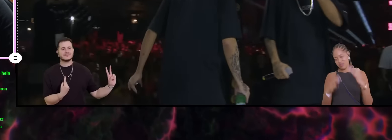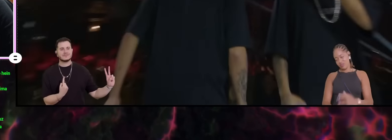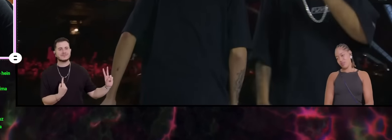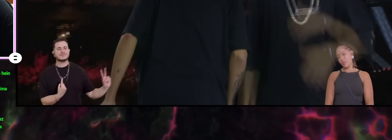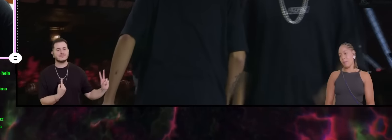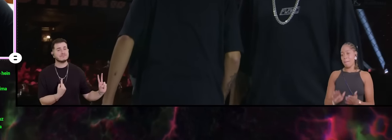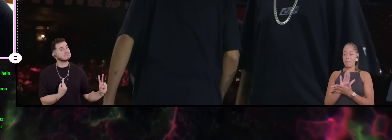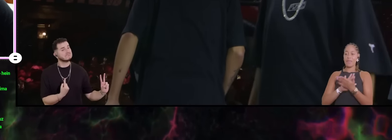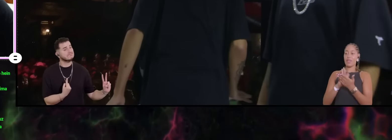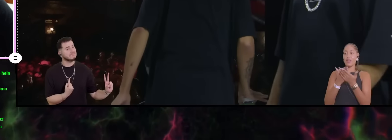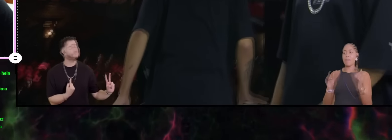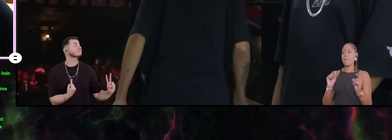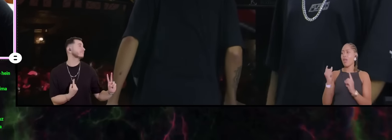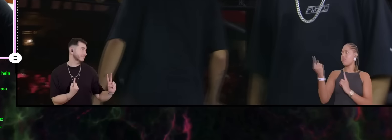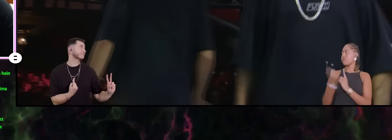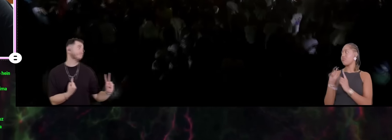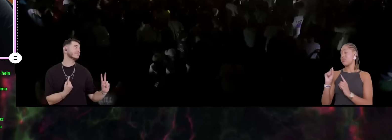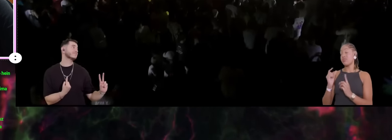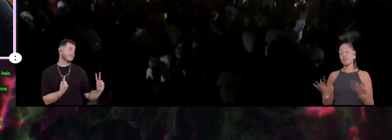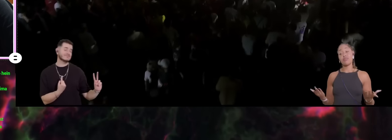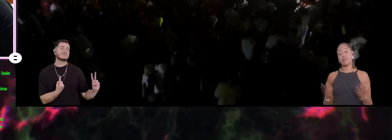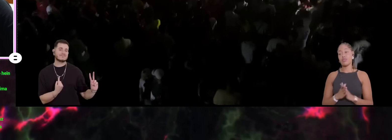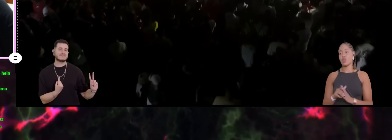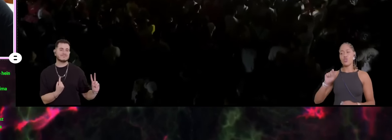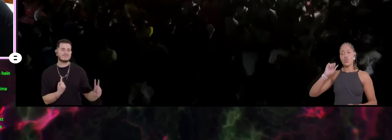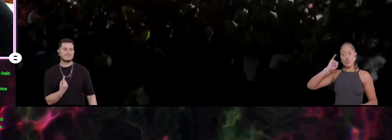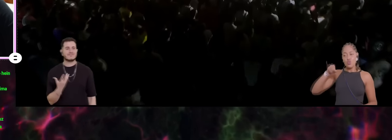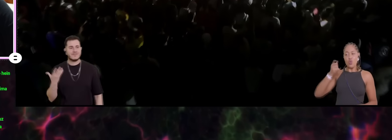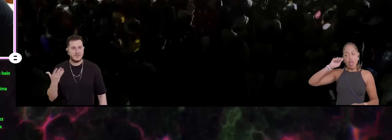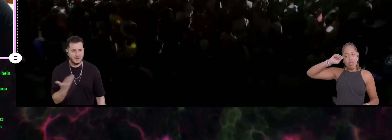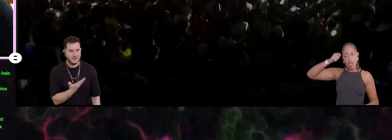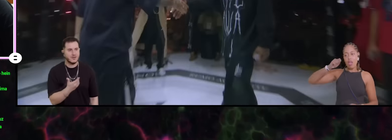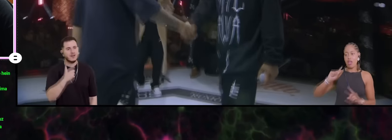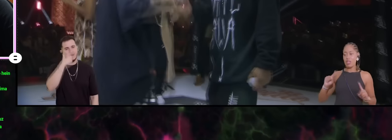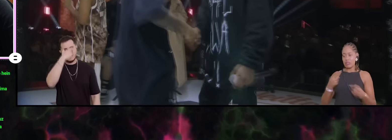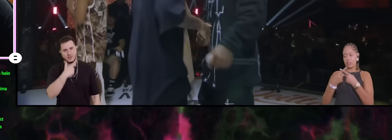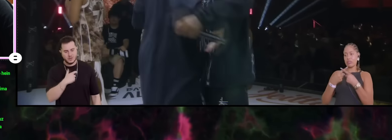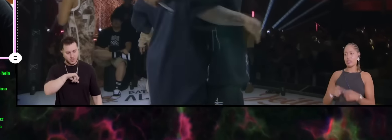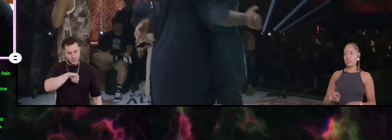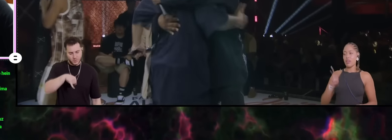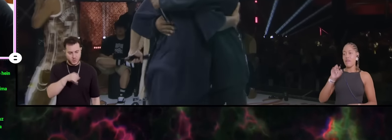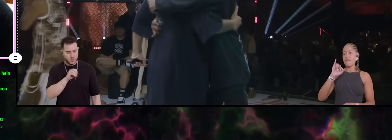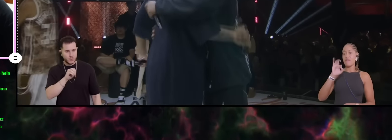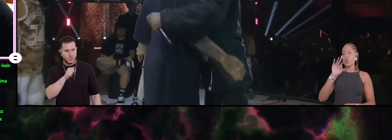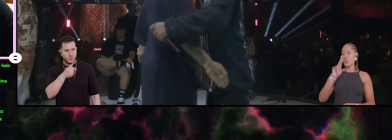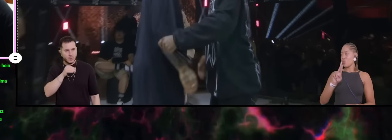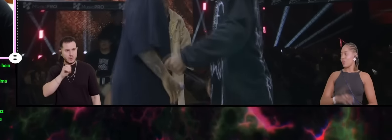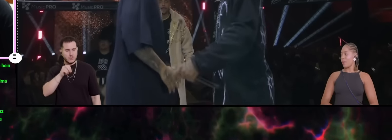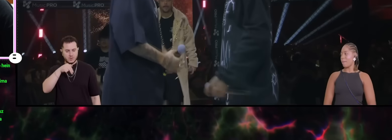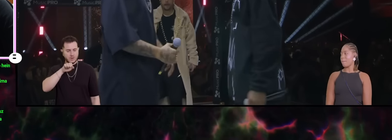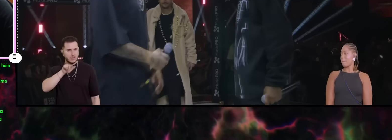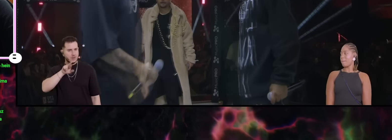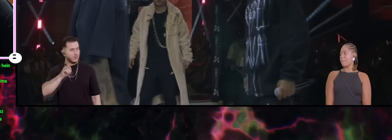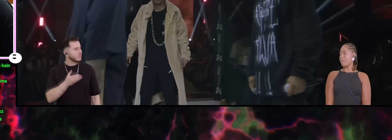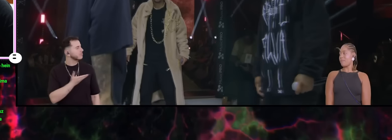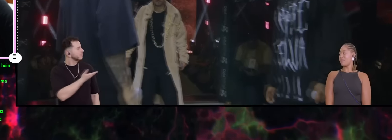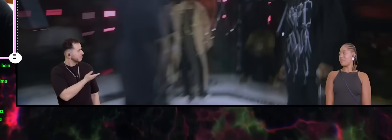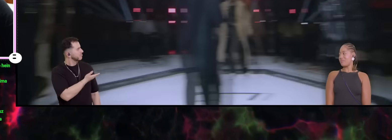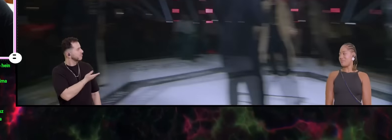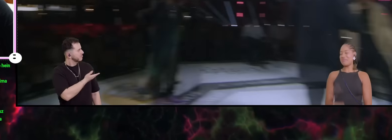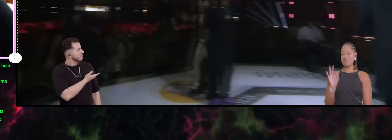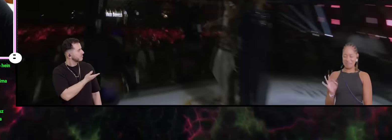está perdido. Quem vem lá de cá? Um 2 a 1 é justo, porque não foi eu, um amasso. Aí, máximo respeito. Sabe o que faltou hoje?